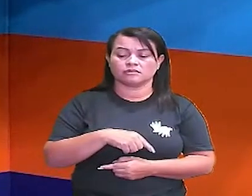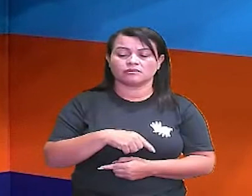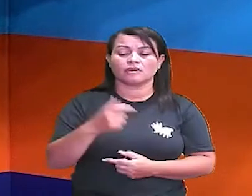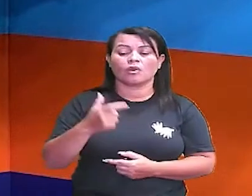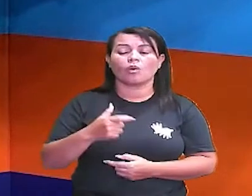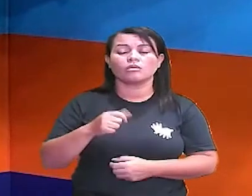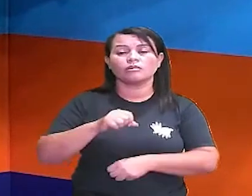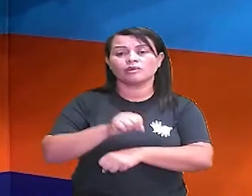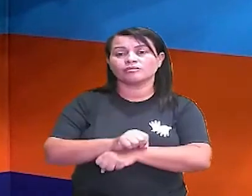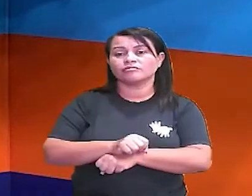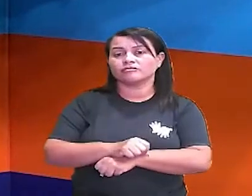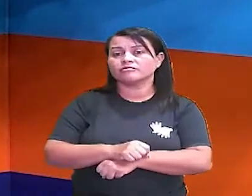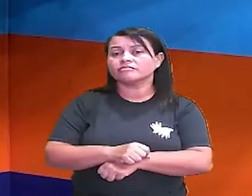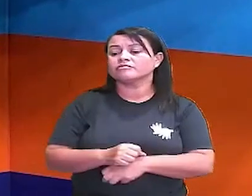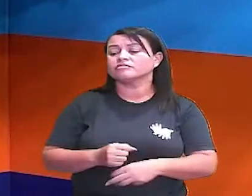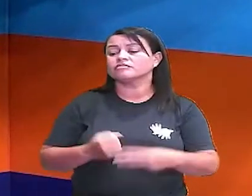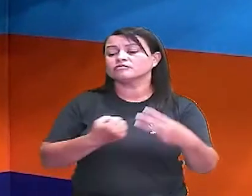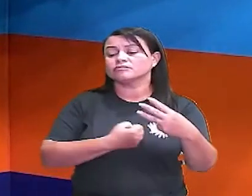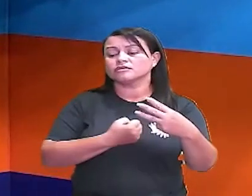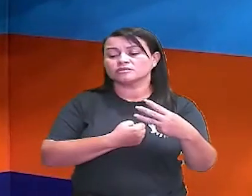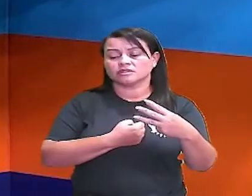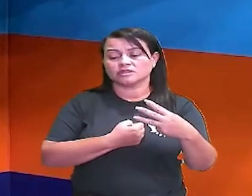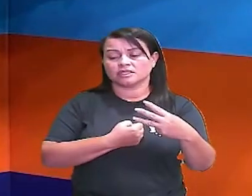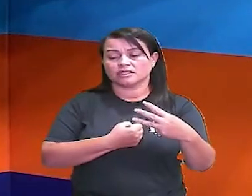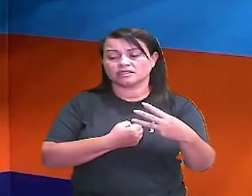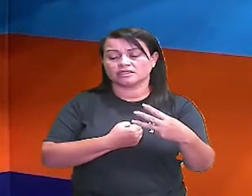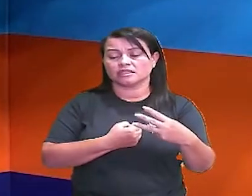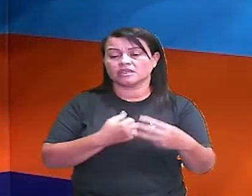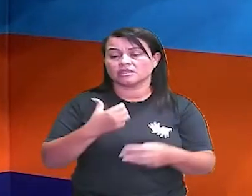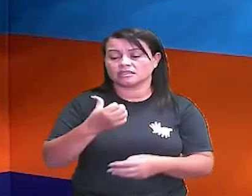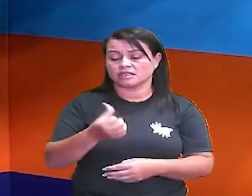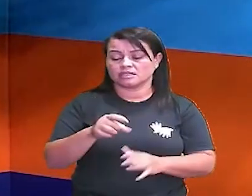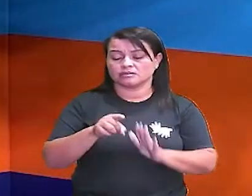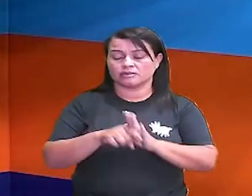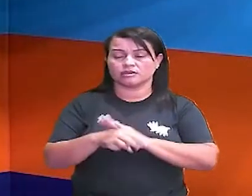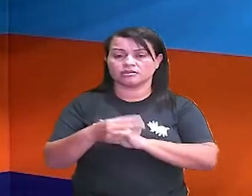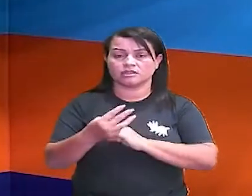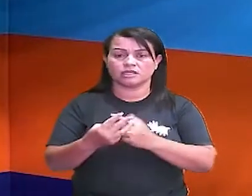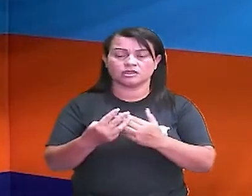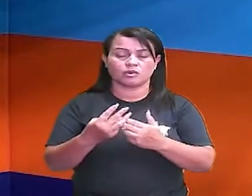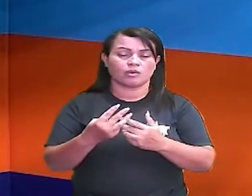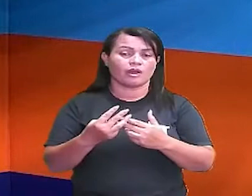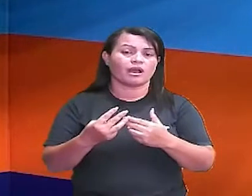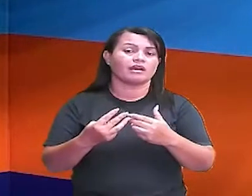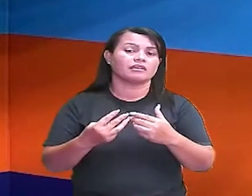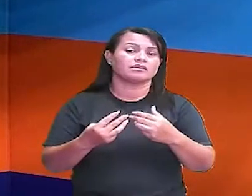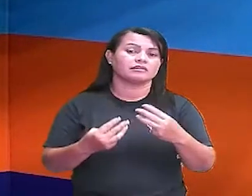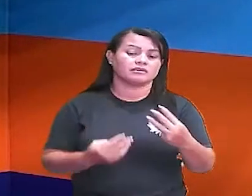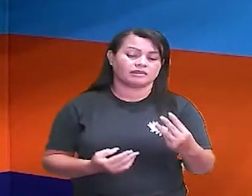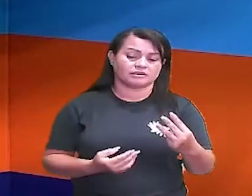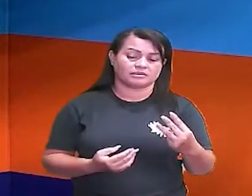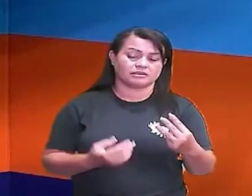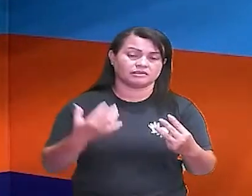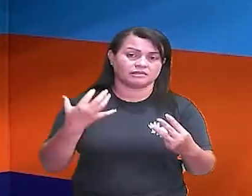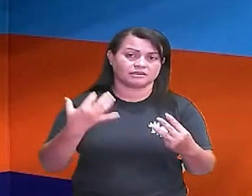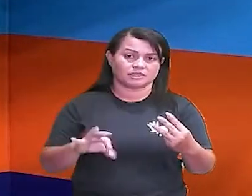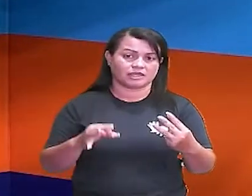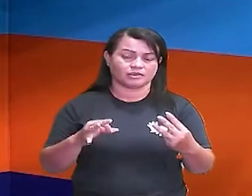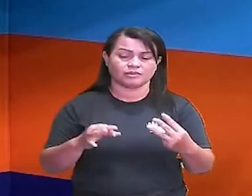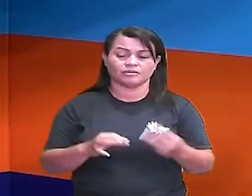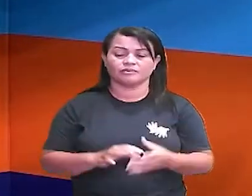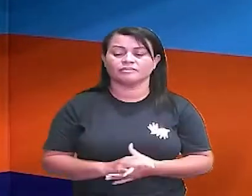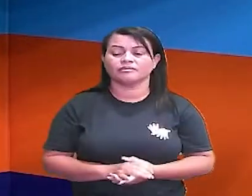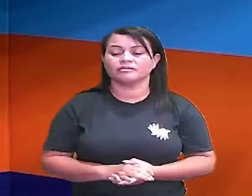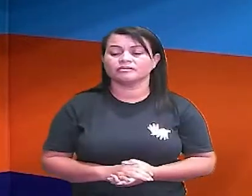gente parou? Parou no 3. Então, 6 menos 3 vai ser igual a 3, tá